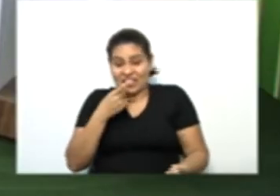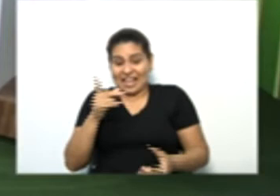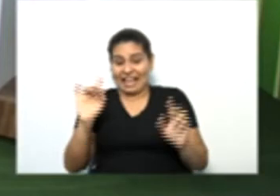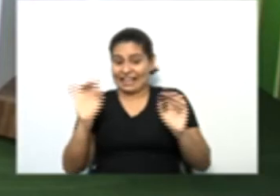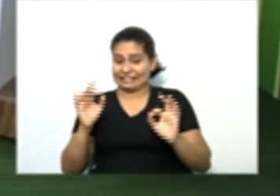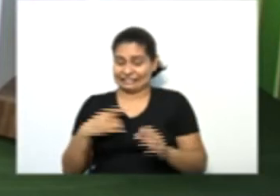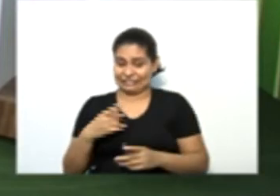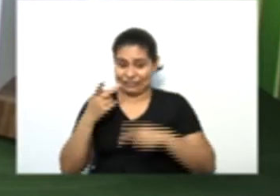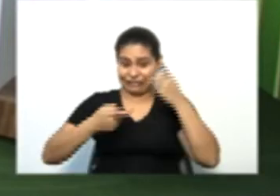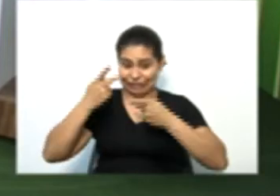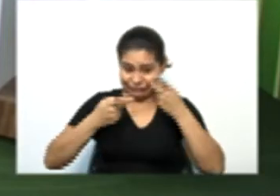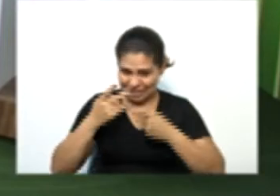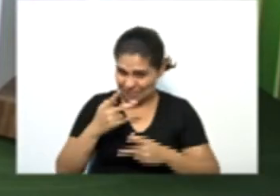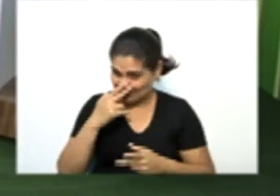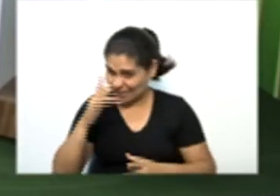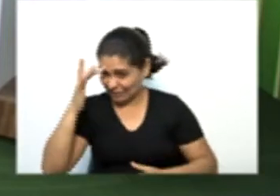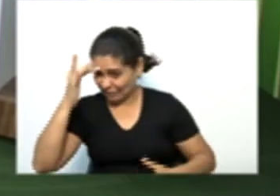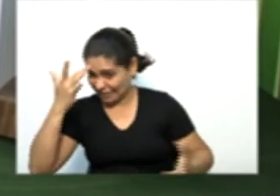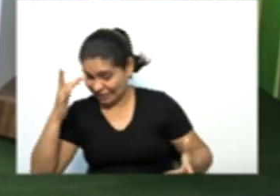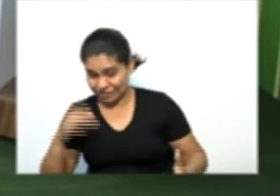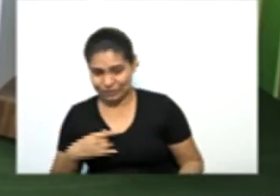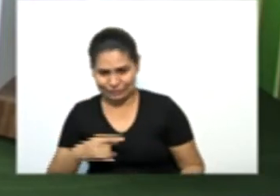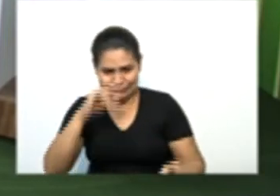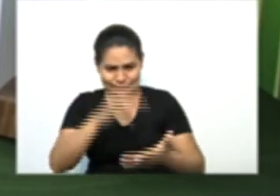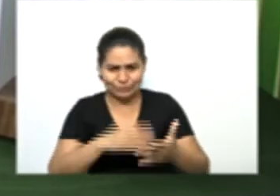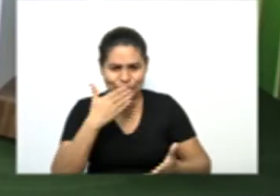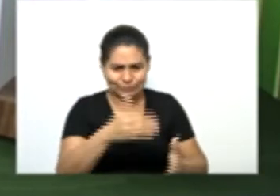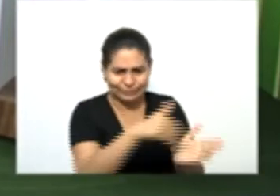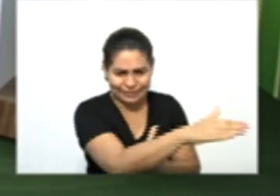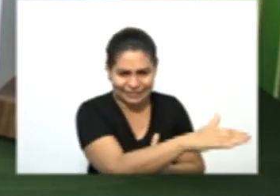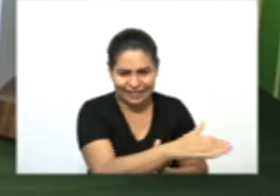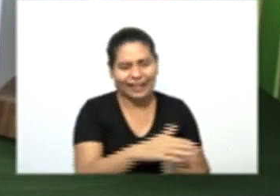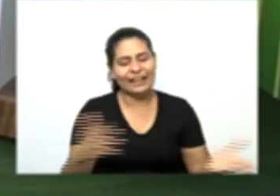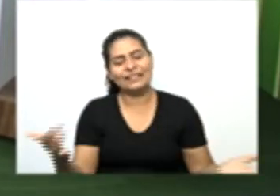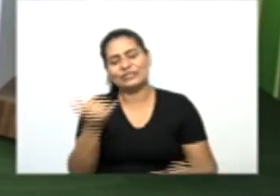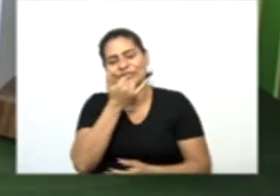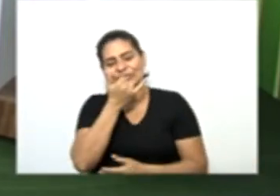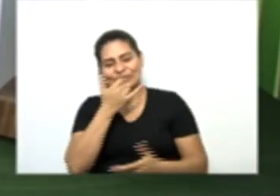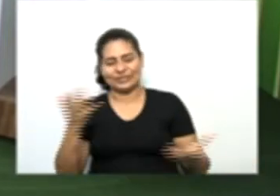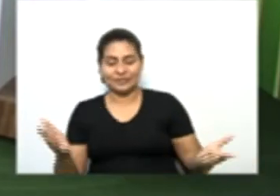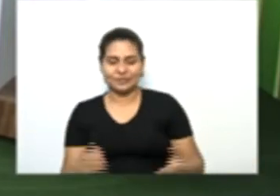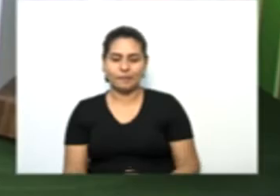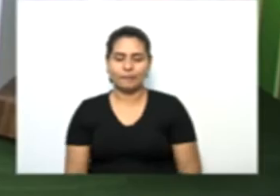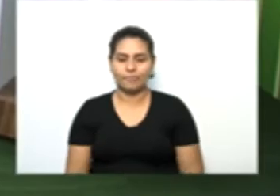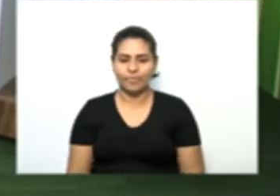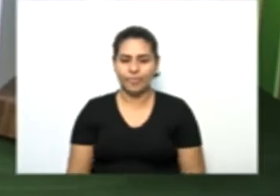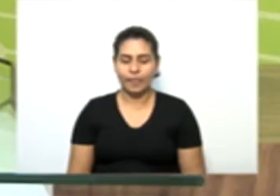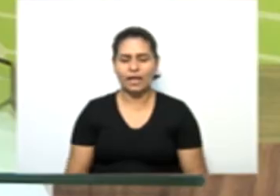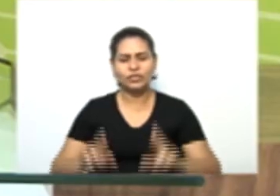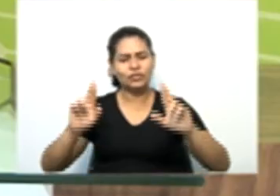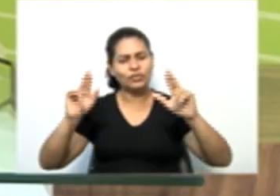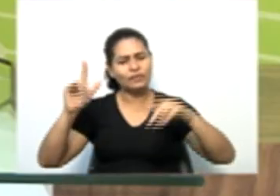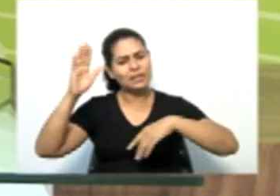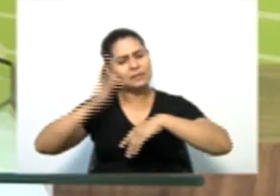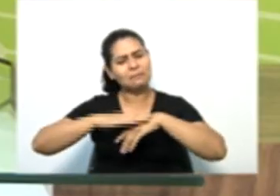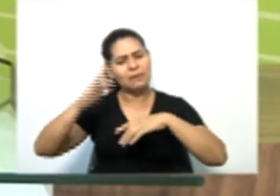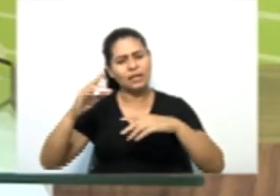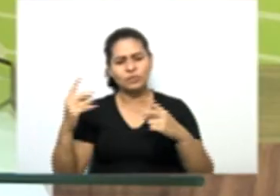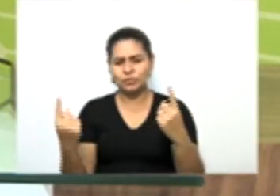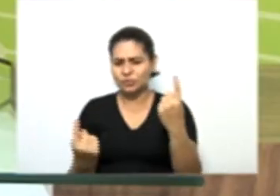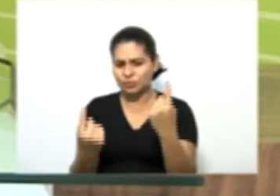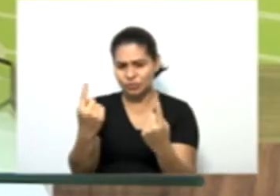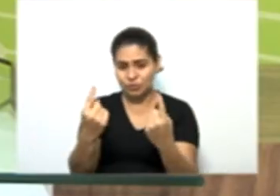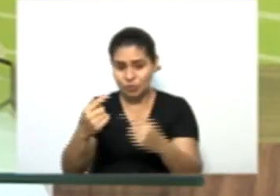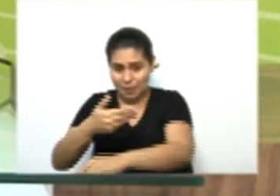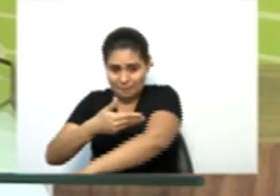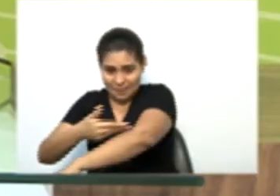convicto. Também convicto. Eu ia assinar minha carta de demissão ali, né? Pô, não, que é isso. Nas suas afirmações. A diferença maior é que o Gilberto